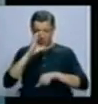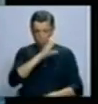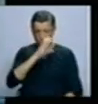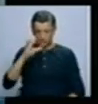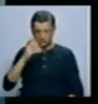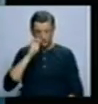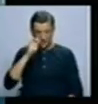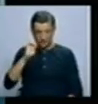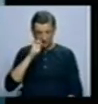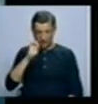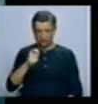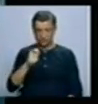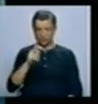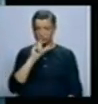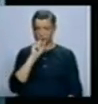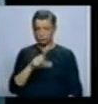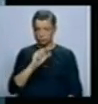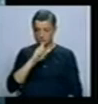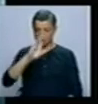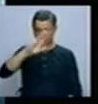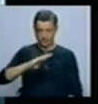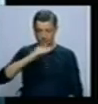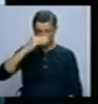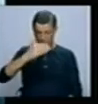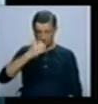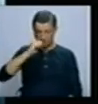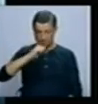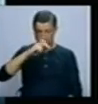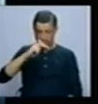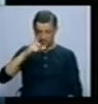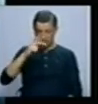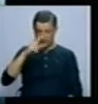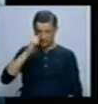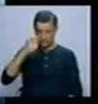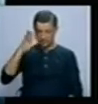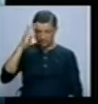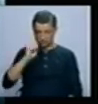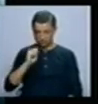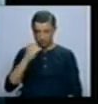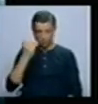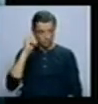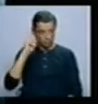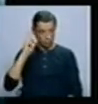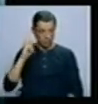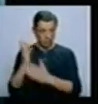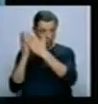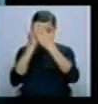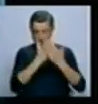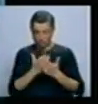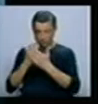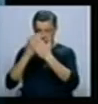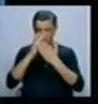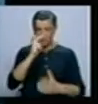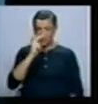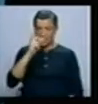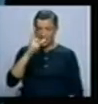não acham que possa ser precisamente estas primeiras galáxias. Mas o mais importante deste estudo é o seguinte: é mostrar que o ALMA, o conjunto de radiotelescópios